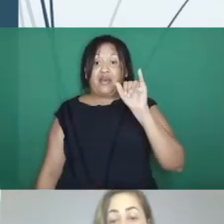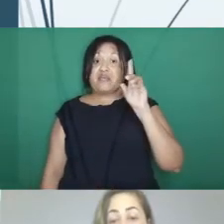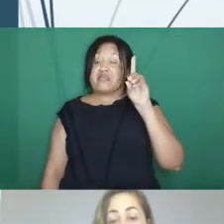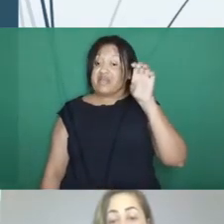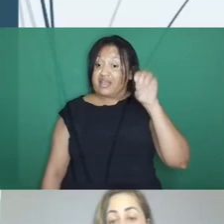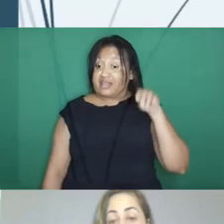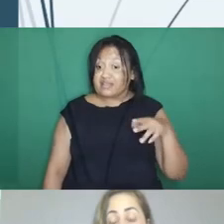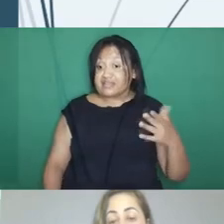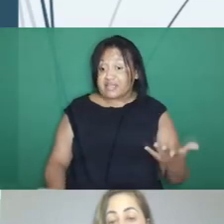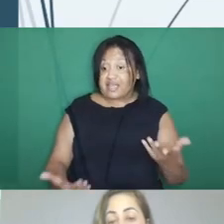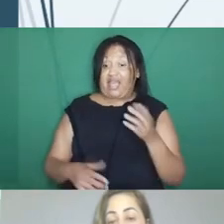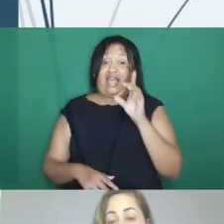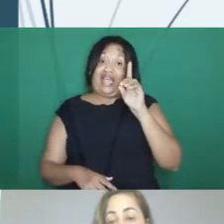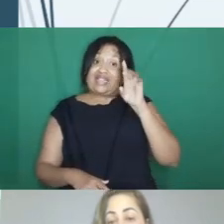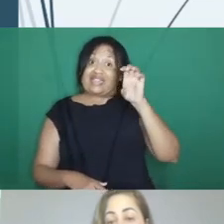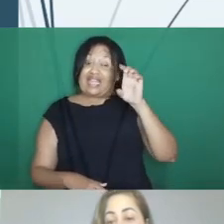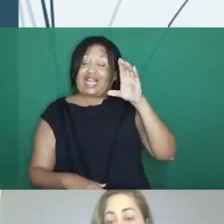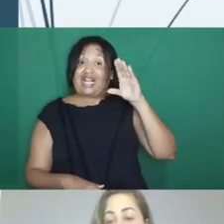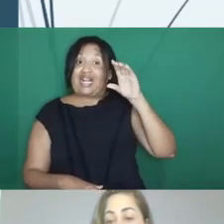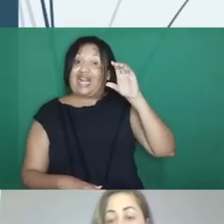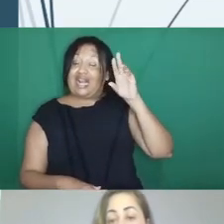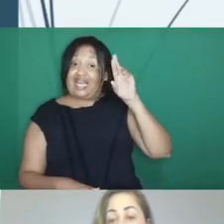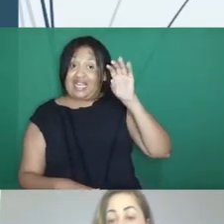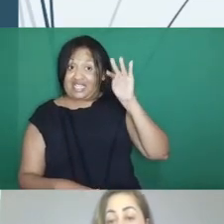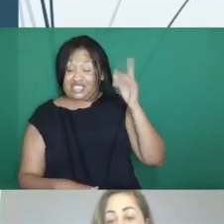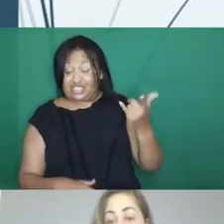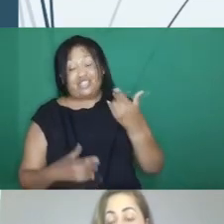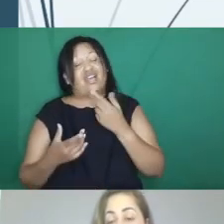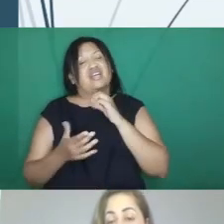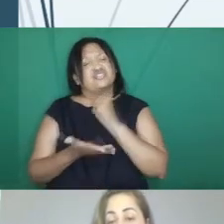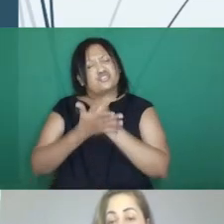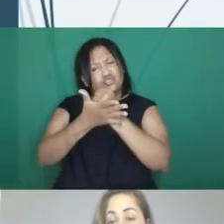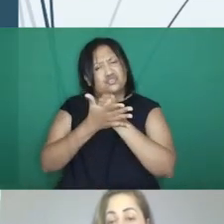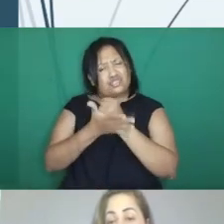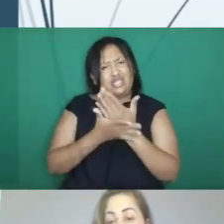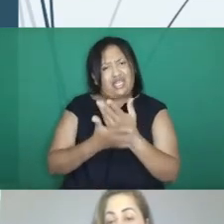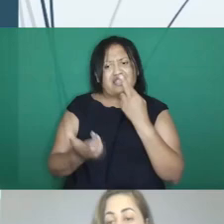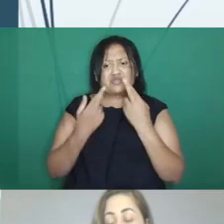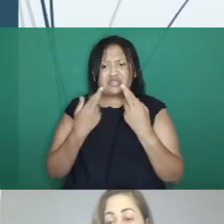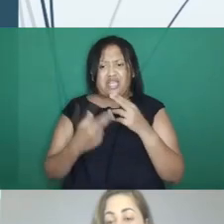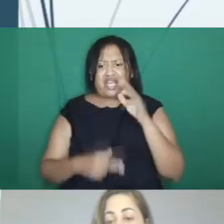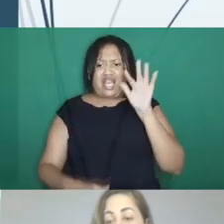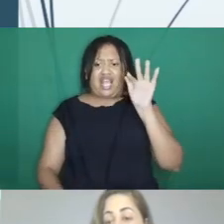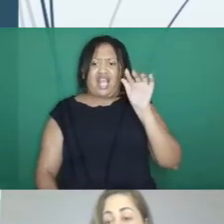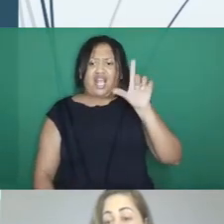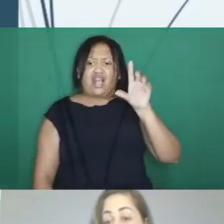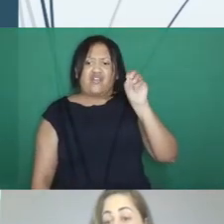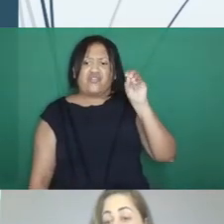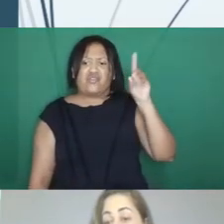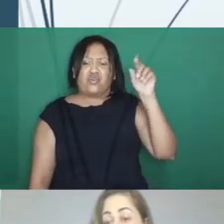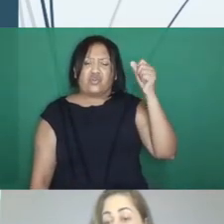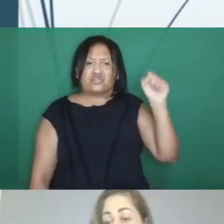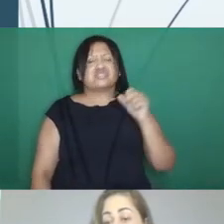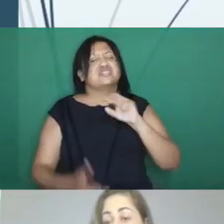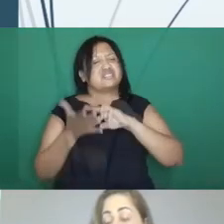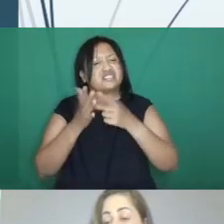é uma palavra cognata vai ajudar a gente a responder Lu a gente já viu inundações né e a palavra